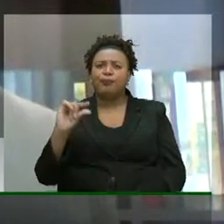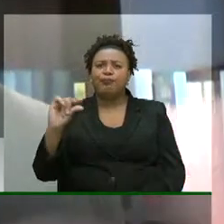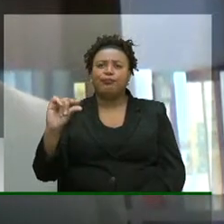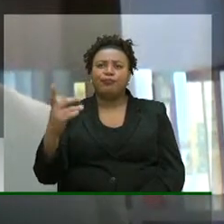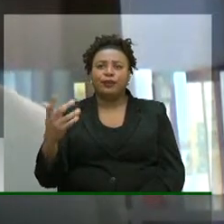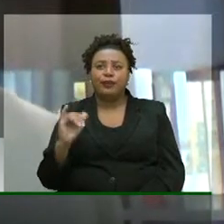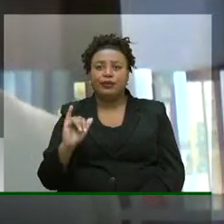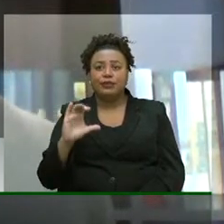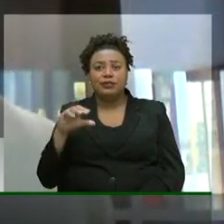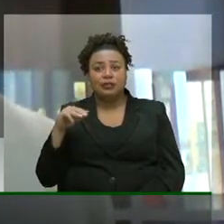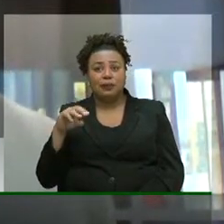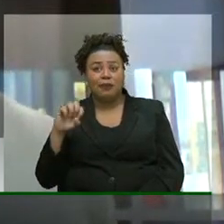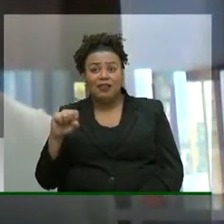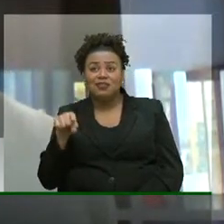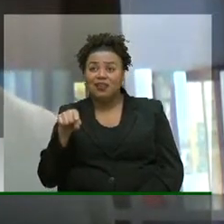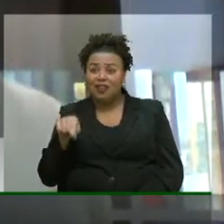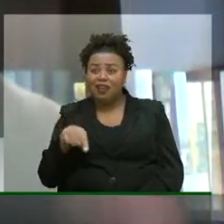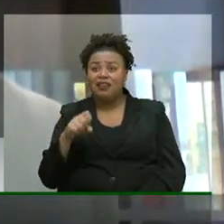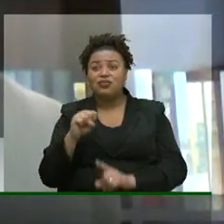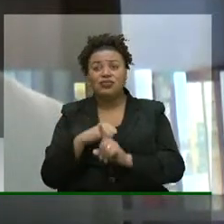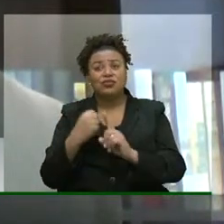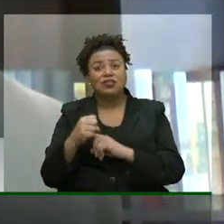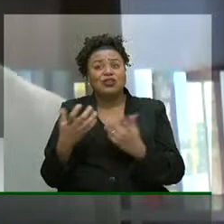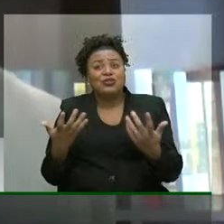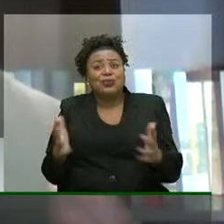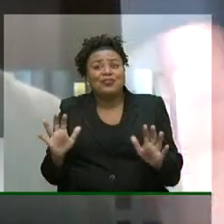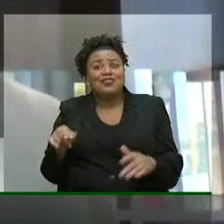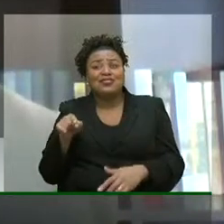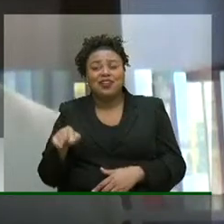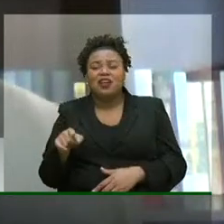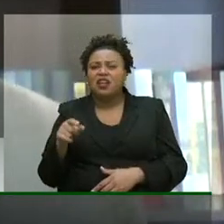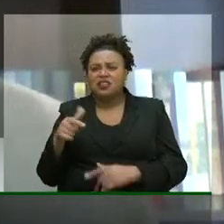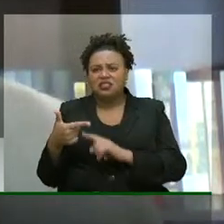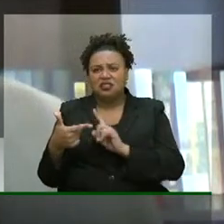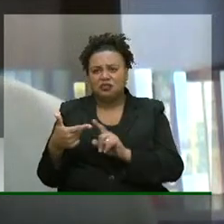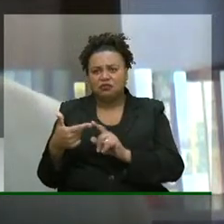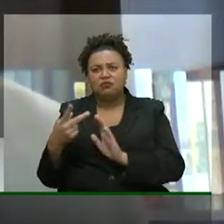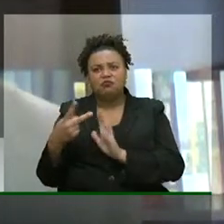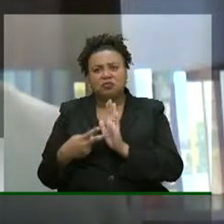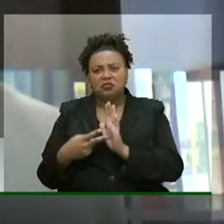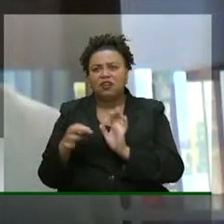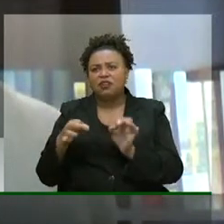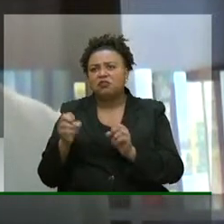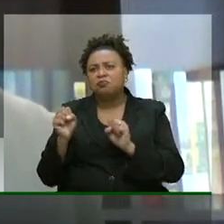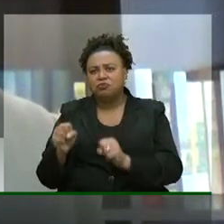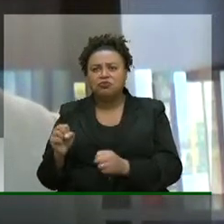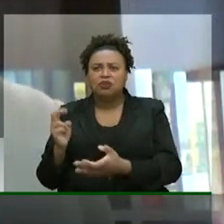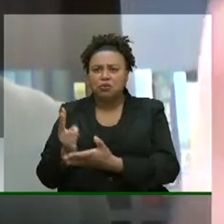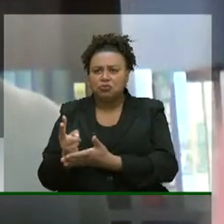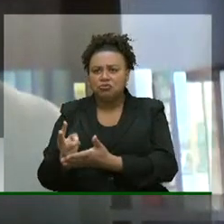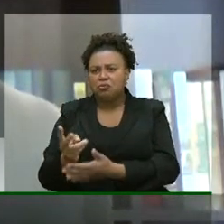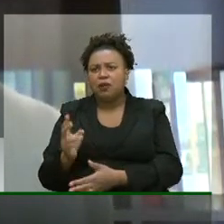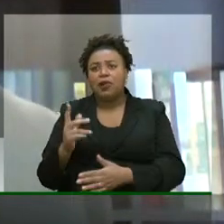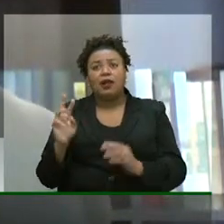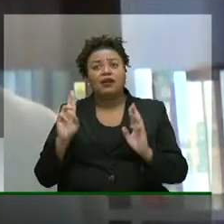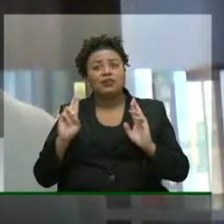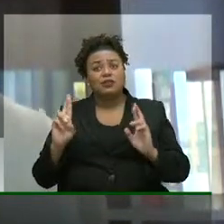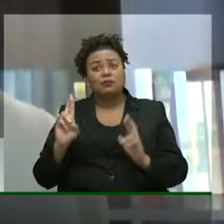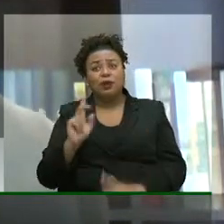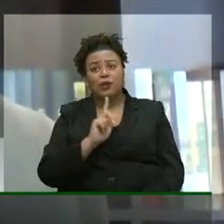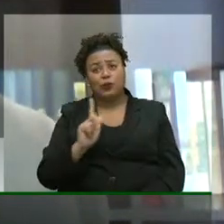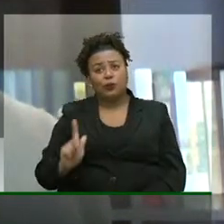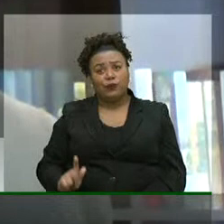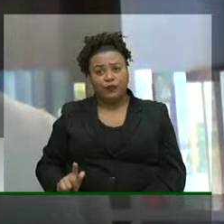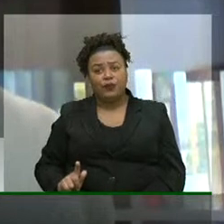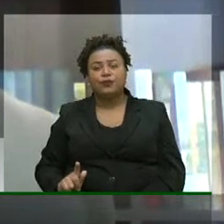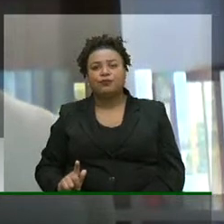do ICMS. É isso que a sociedade rejeitou. Então, esse 186 até poderia continuar tramitando. Nós esperamos que o governo do